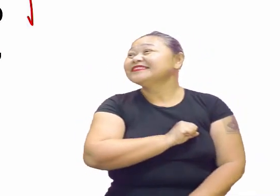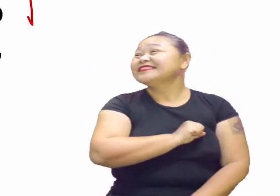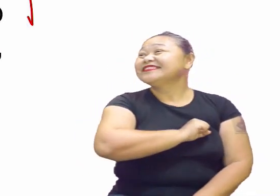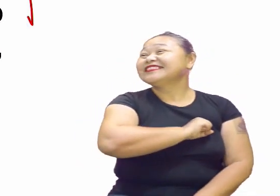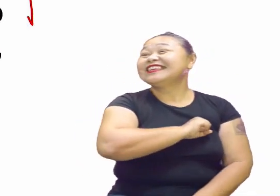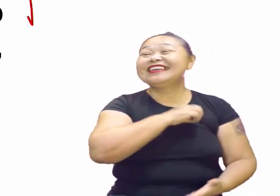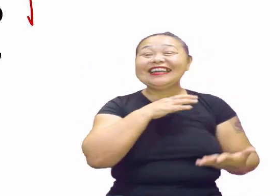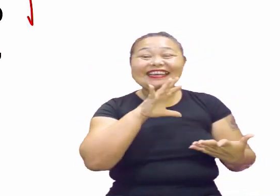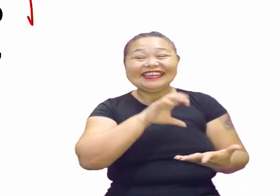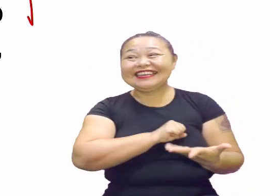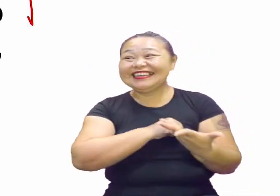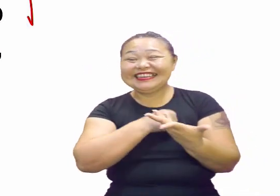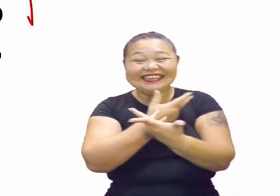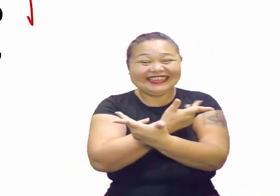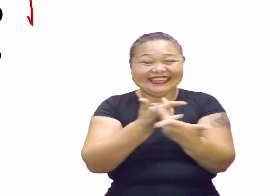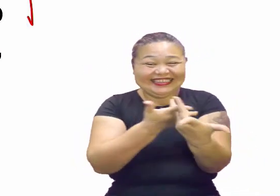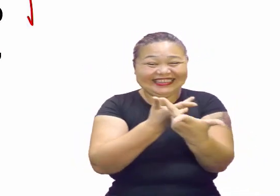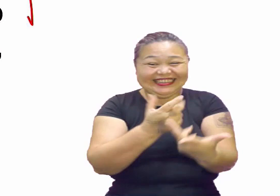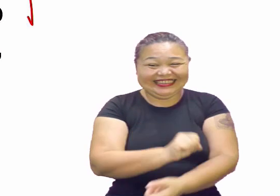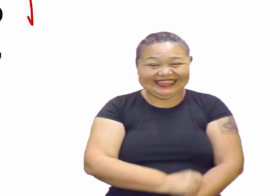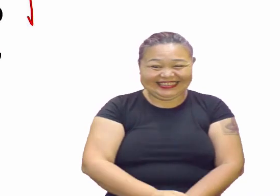de outra forma, não é isso?